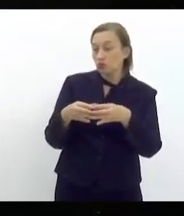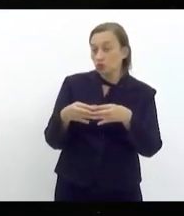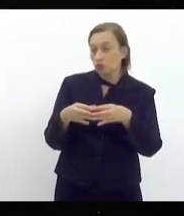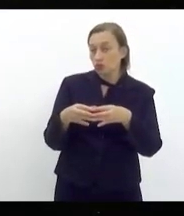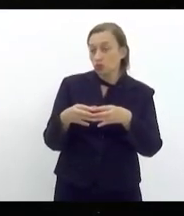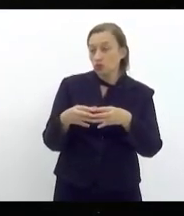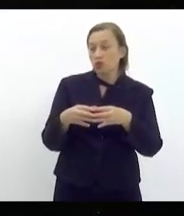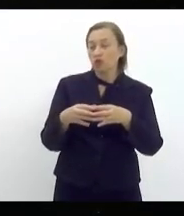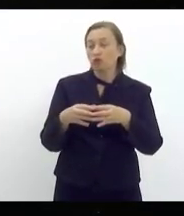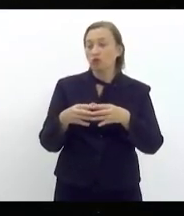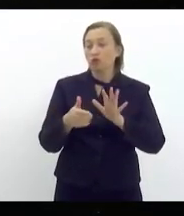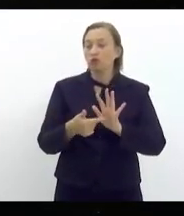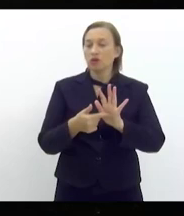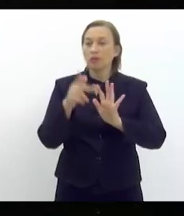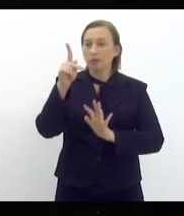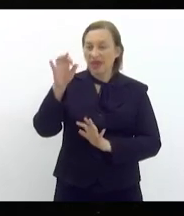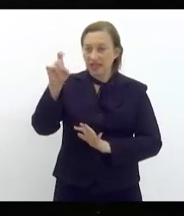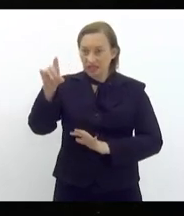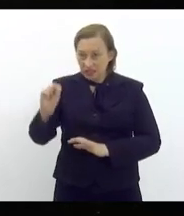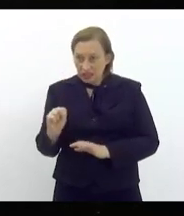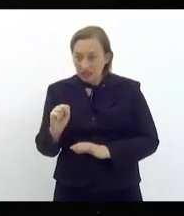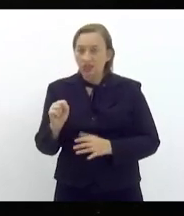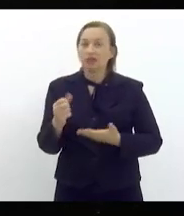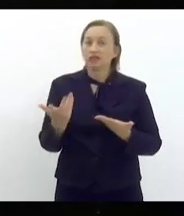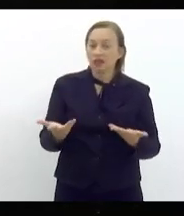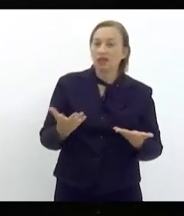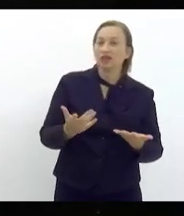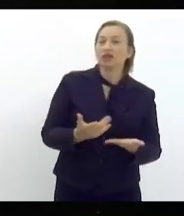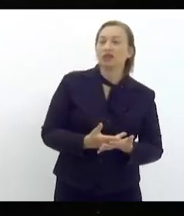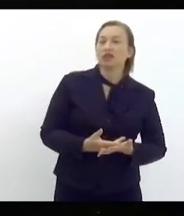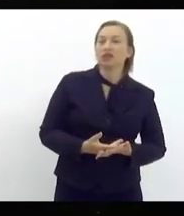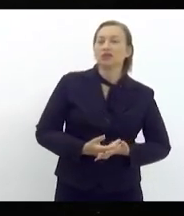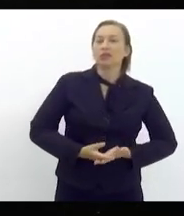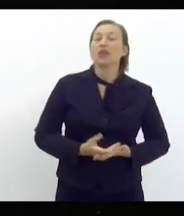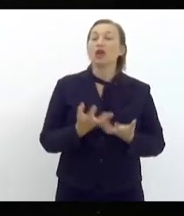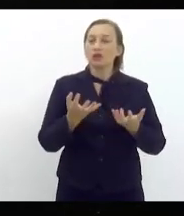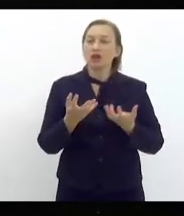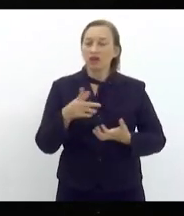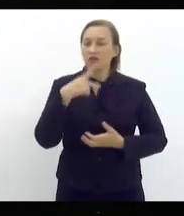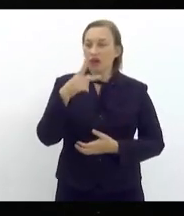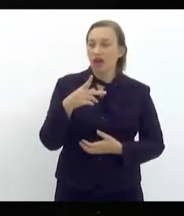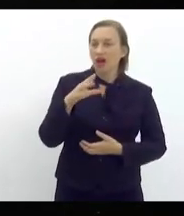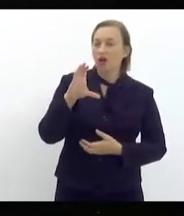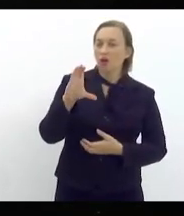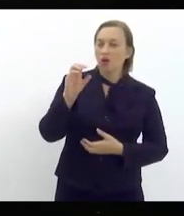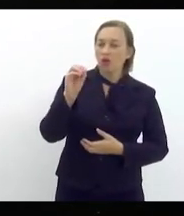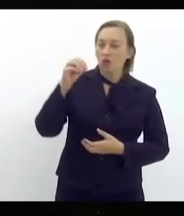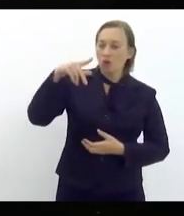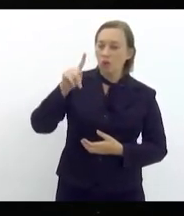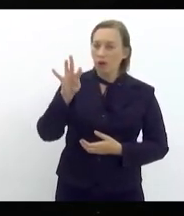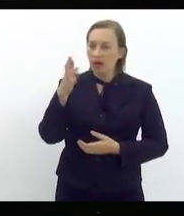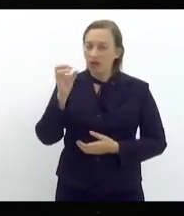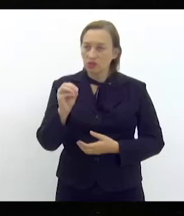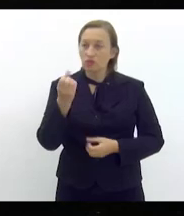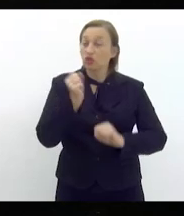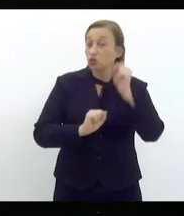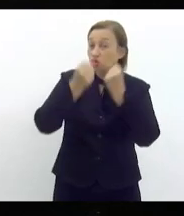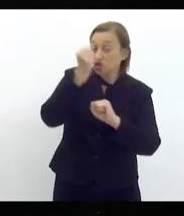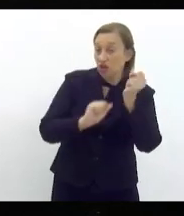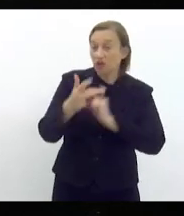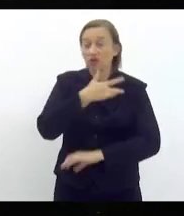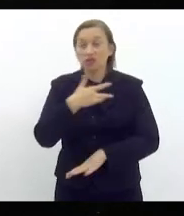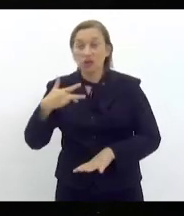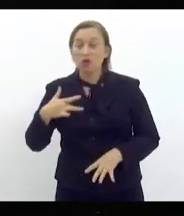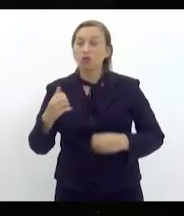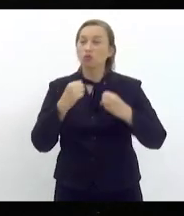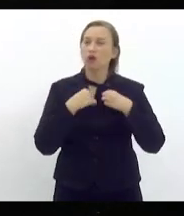pelo PEDES. E esses complexos, quero lembrar aqui o Complexo Industrial da Saúde, quero lembrar aqui uma audiência